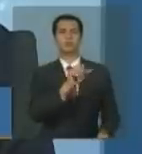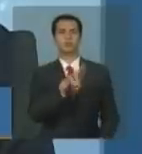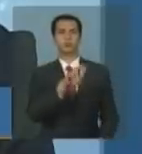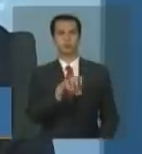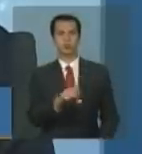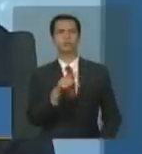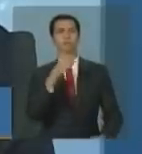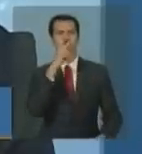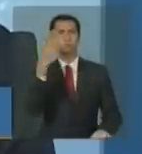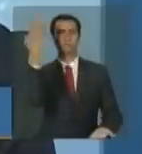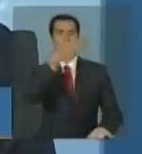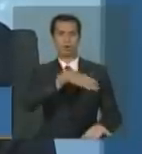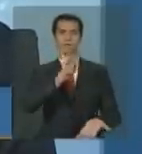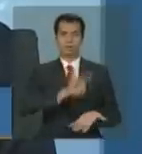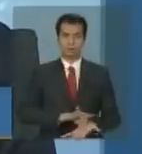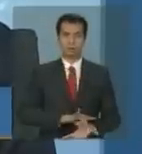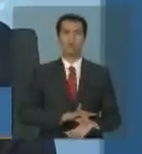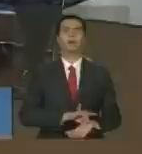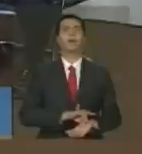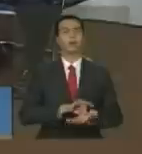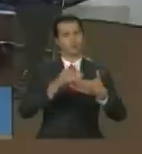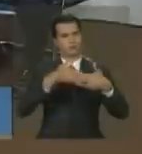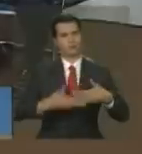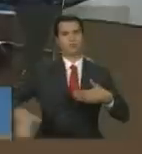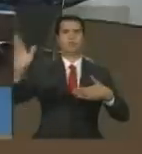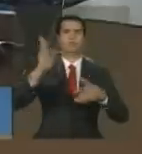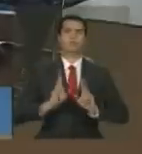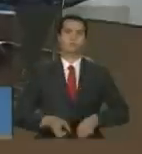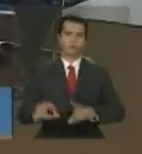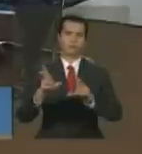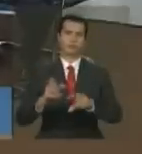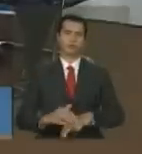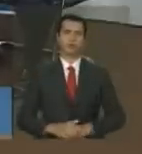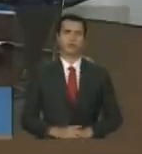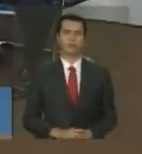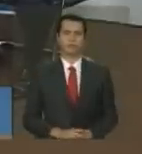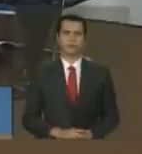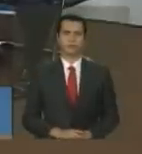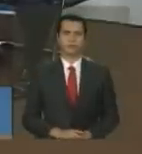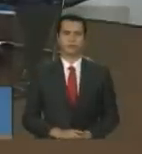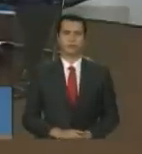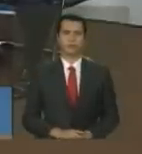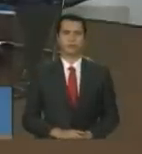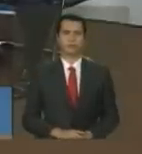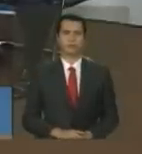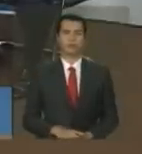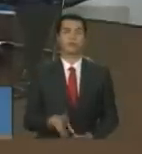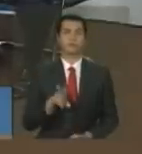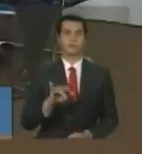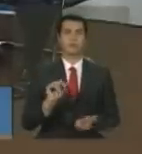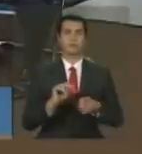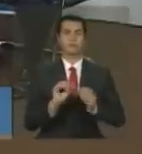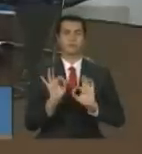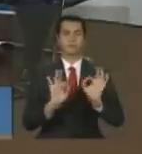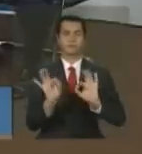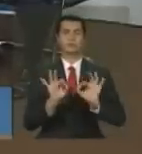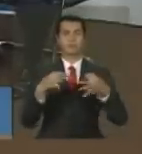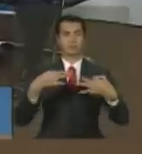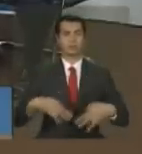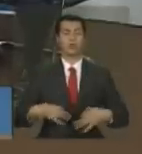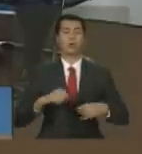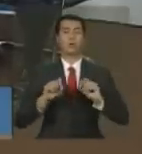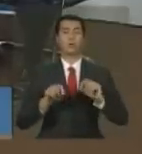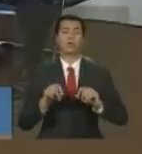mesmo naquele momento do acesso. Né? Após ele vai fazer essa autoidentificação, ele vai colocar uma nova senha